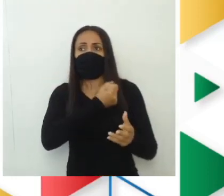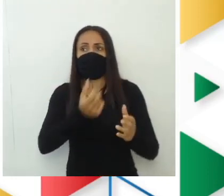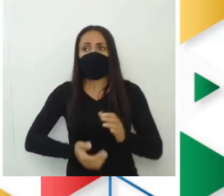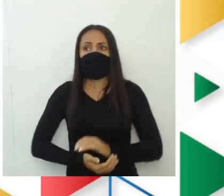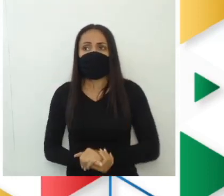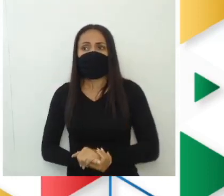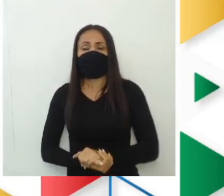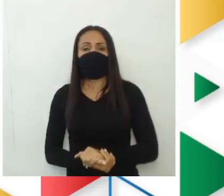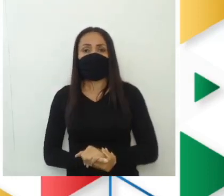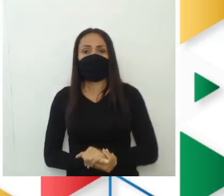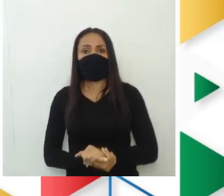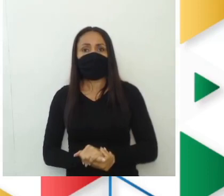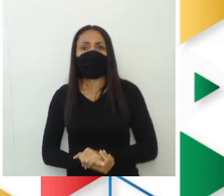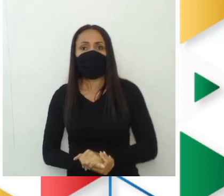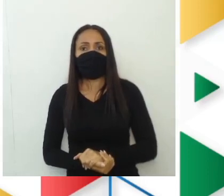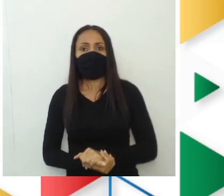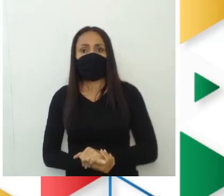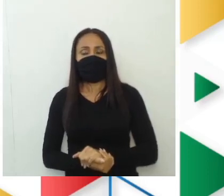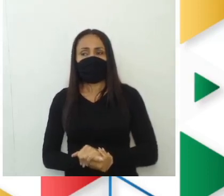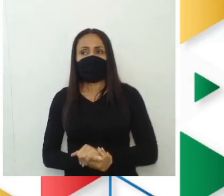milhar,